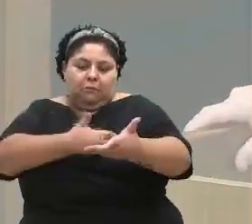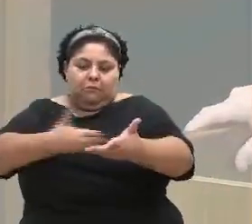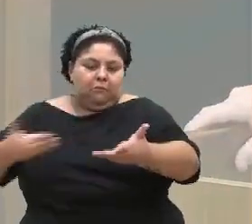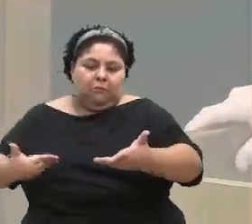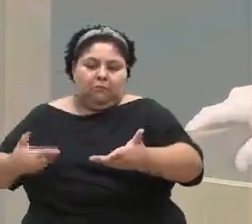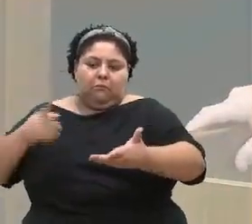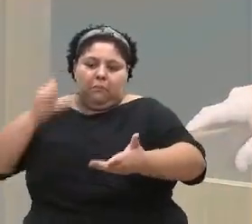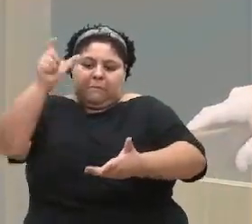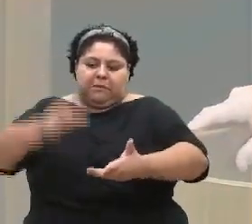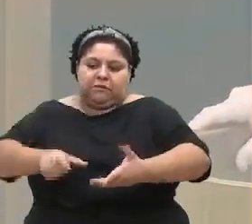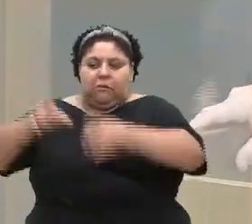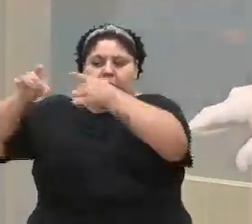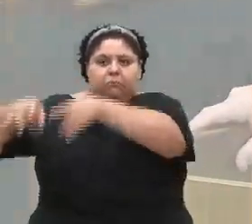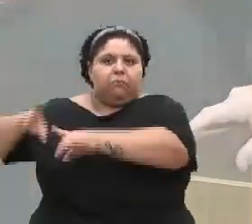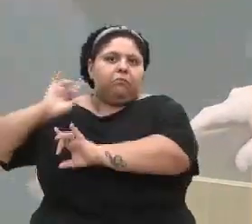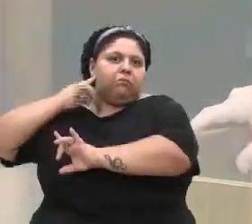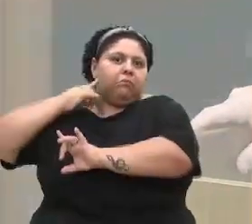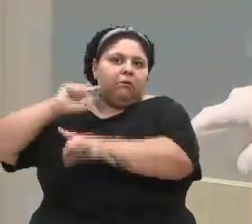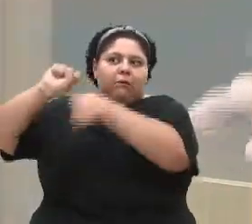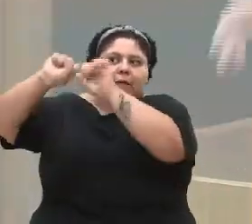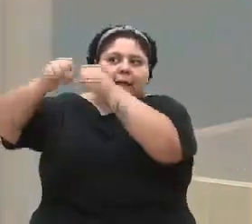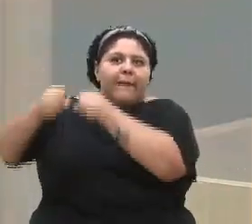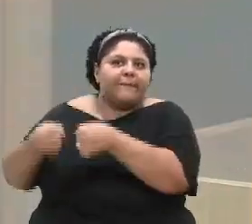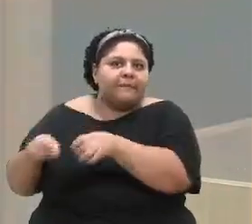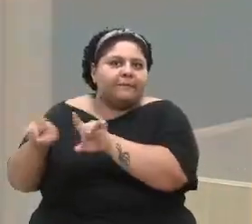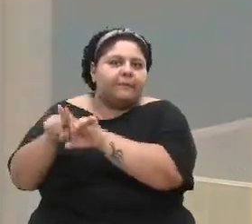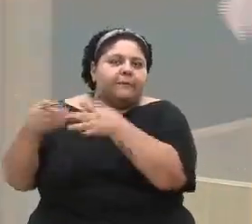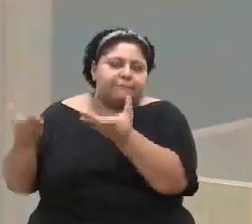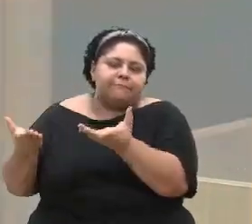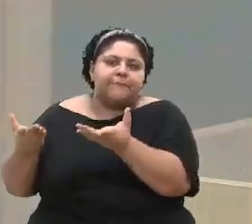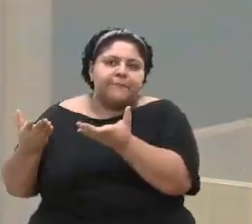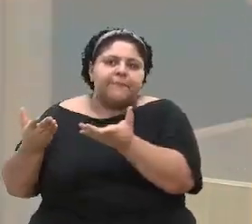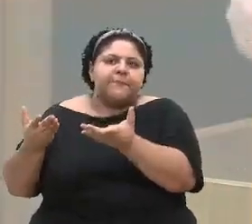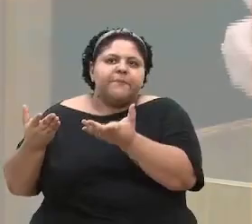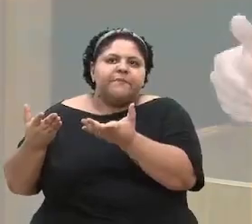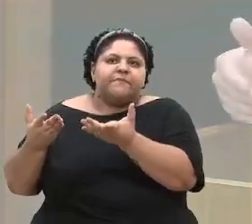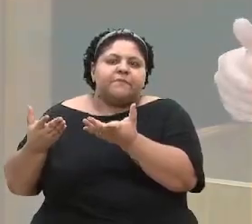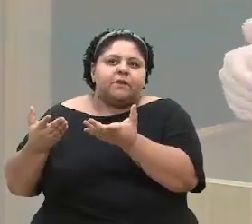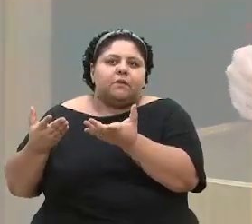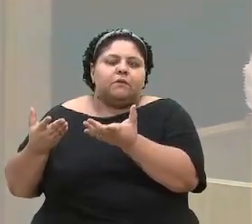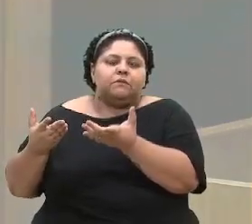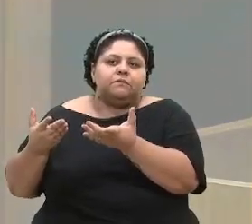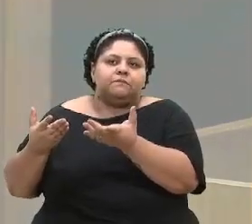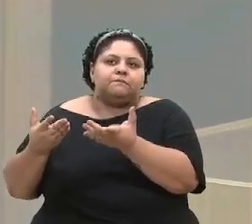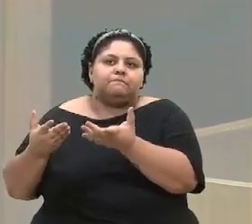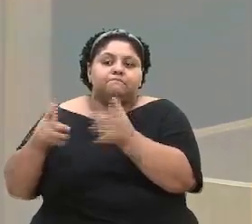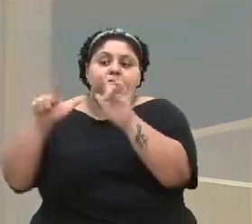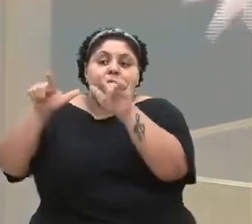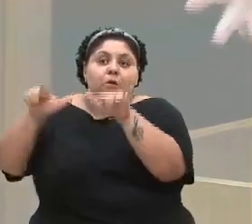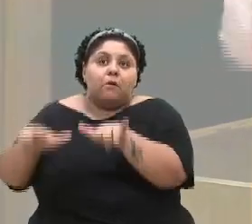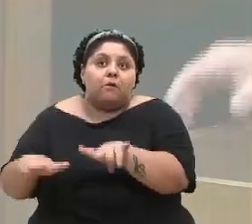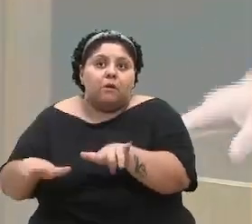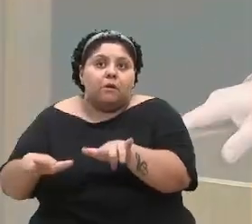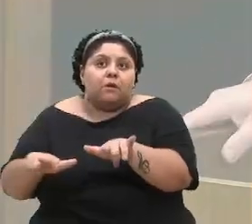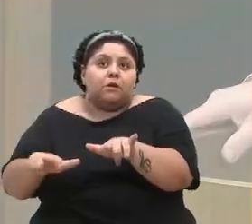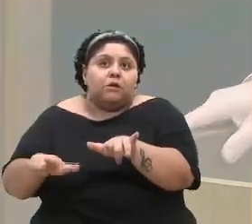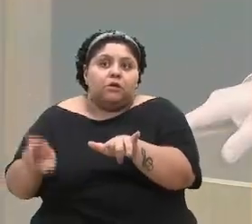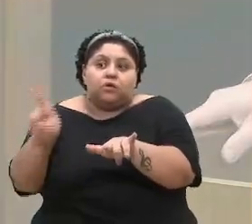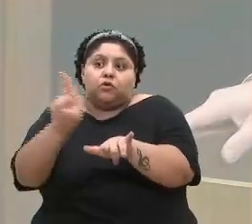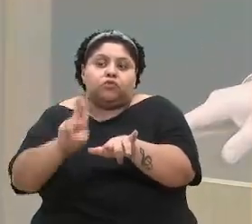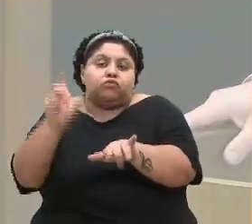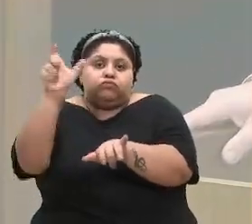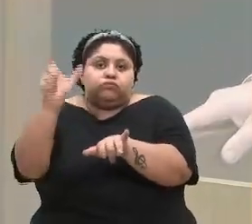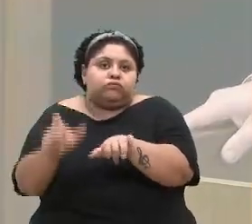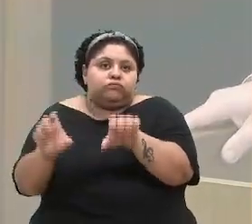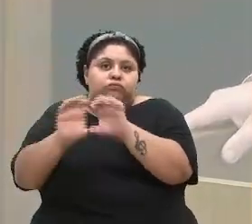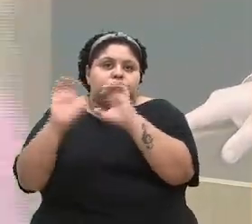saco de lixo ali, quebra uma janela, vai degradando aquela área, uma área que é de ampla utilização da